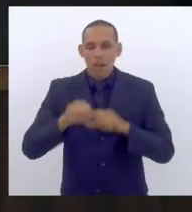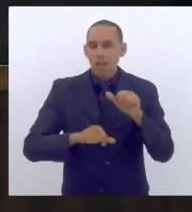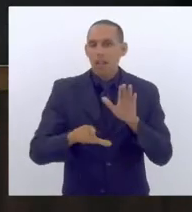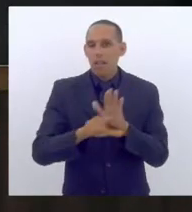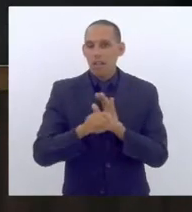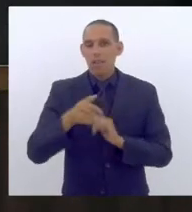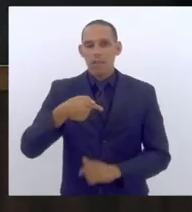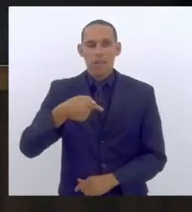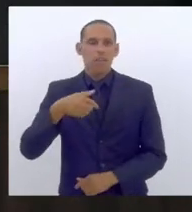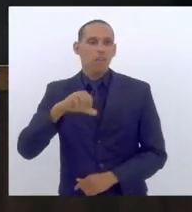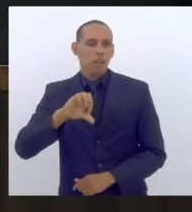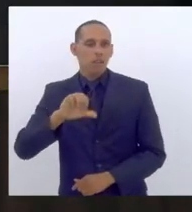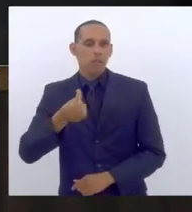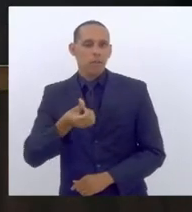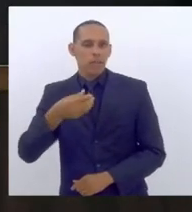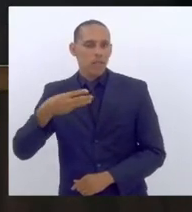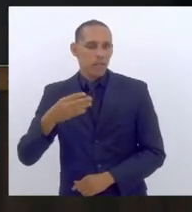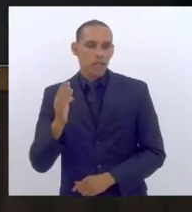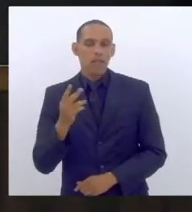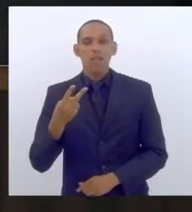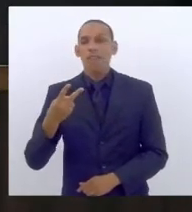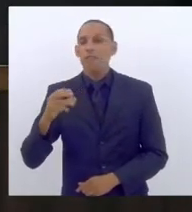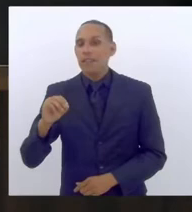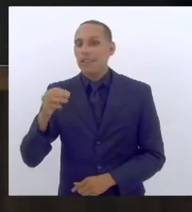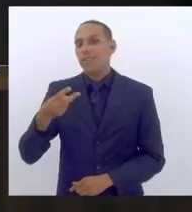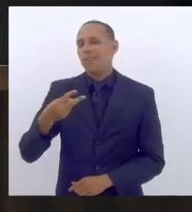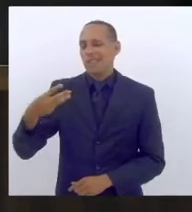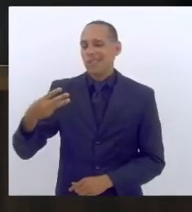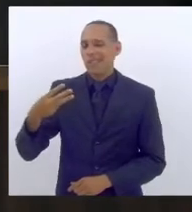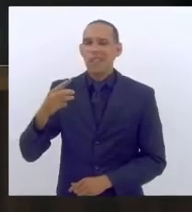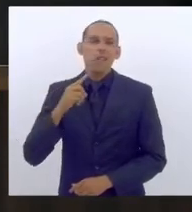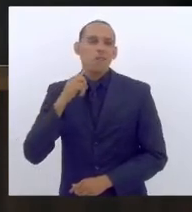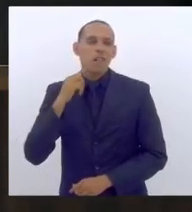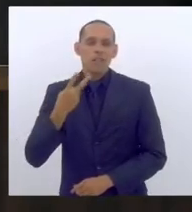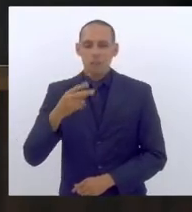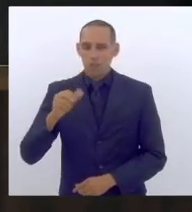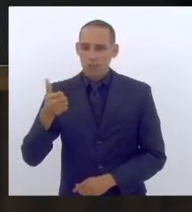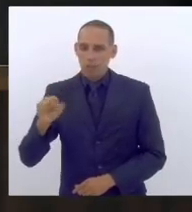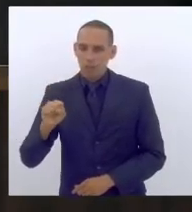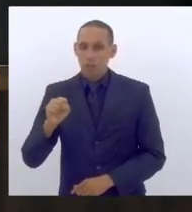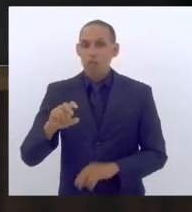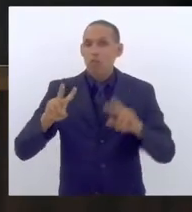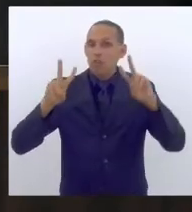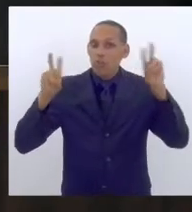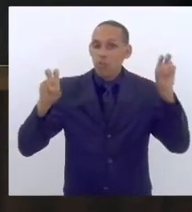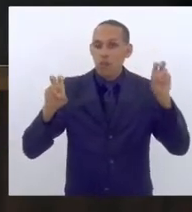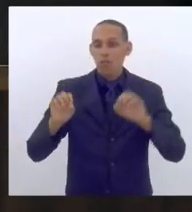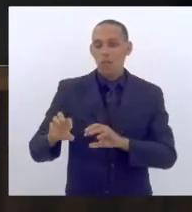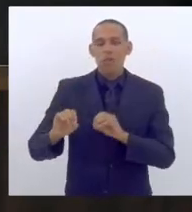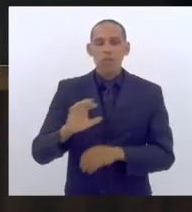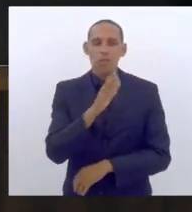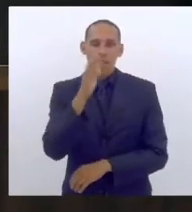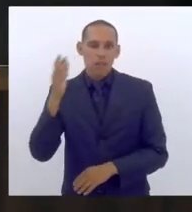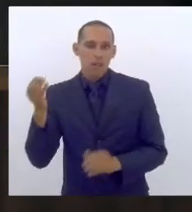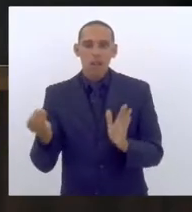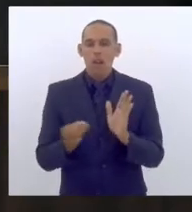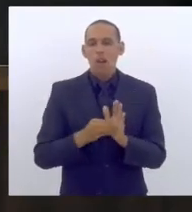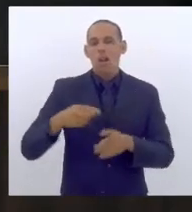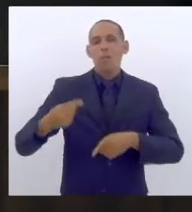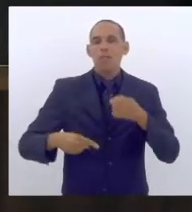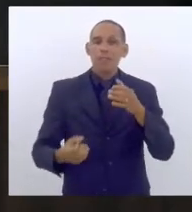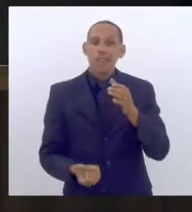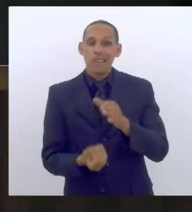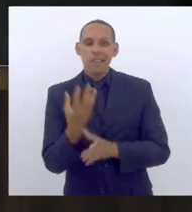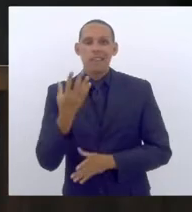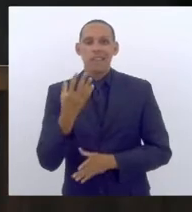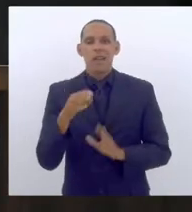7.973 de 23 de maio de 18 que dispõe sobre a educação ambiental institui a política Estadual de Educação Ambiental E cria